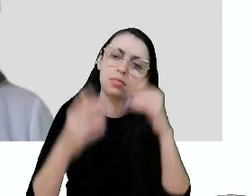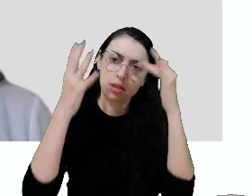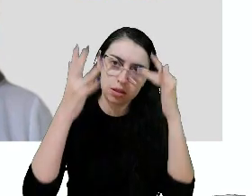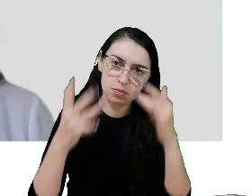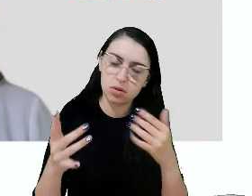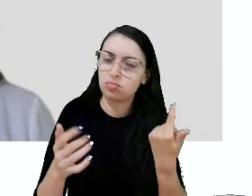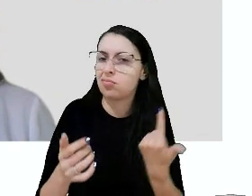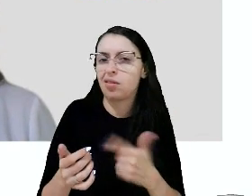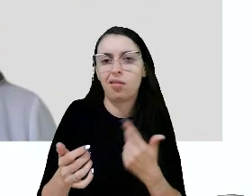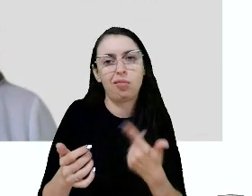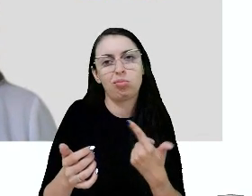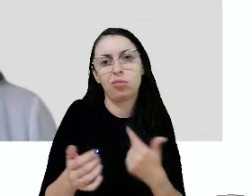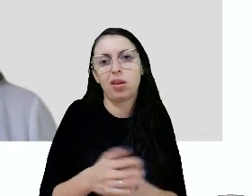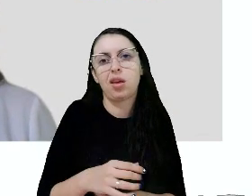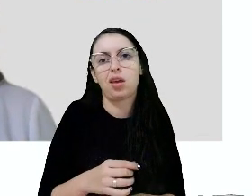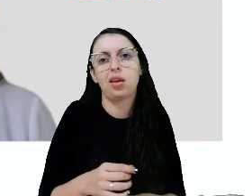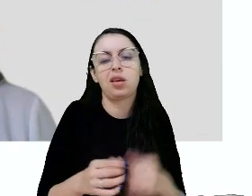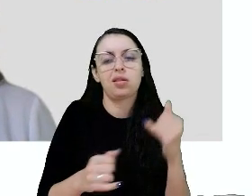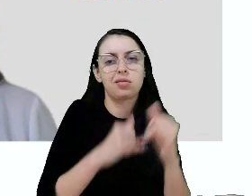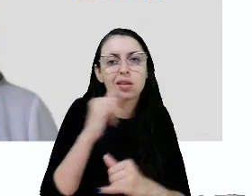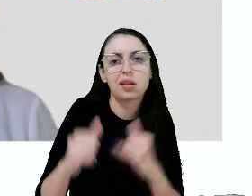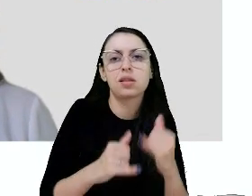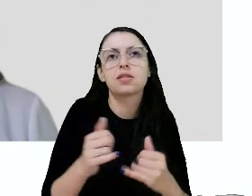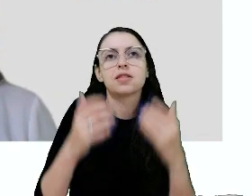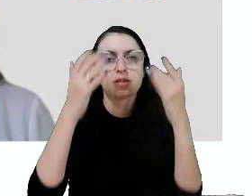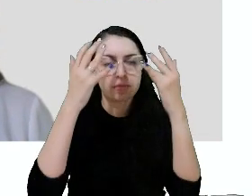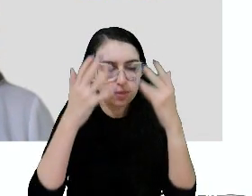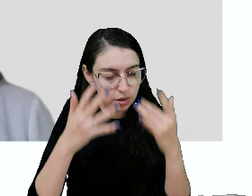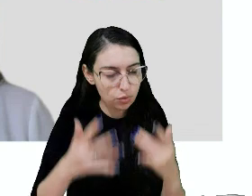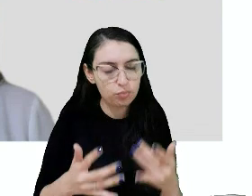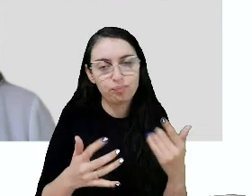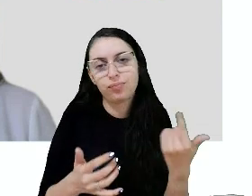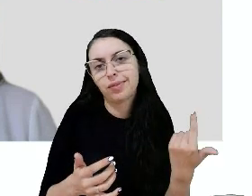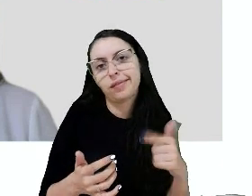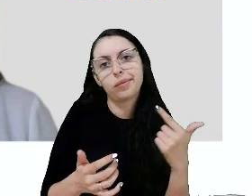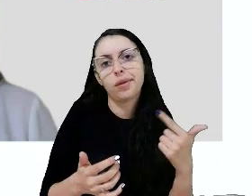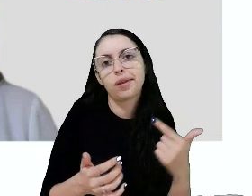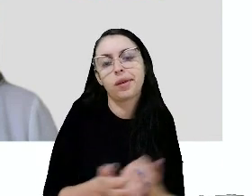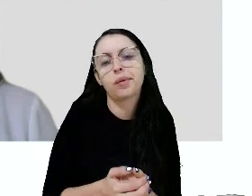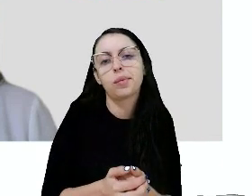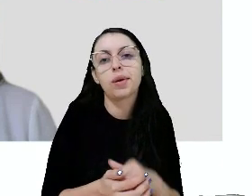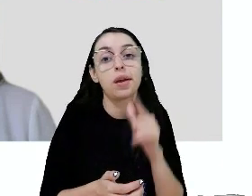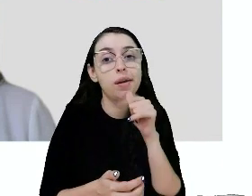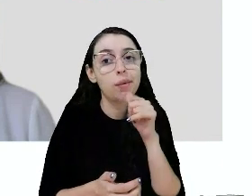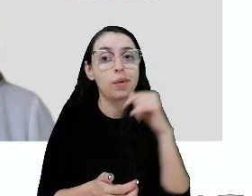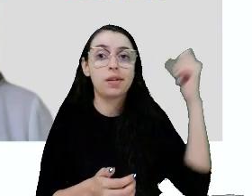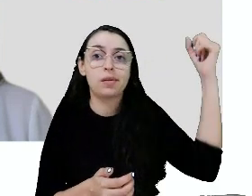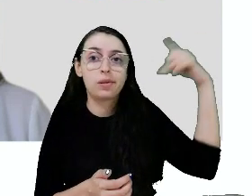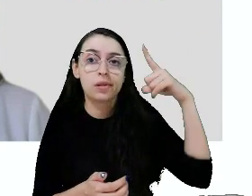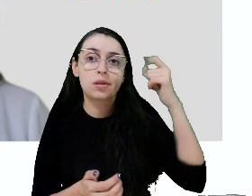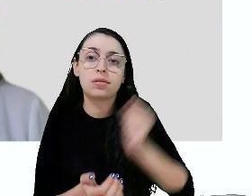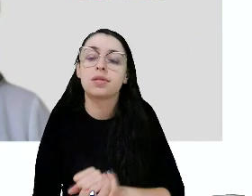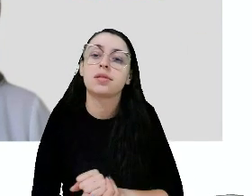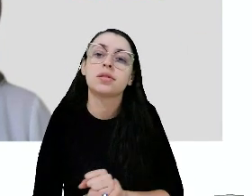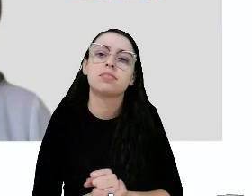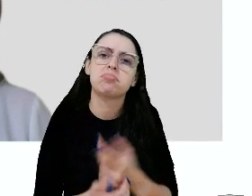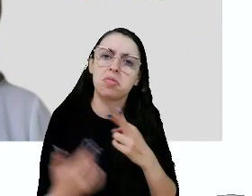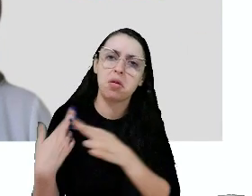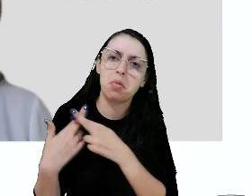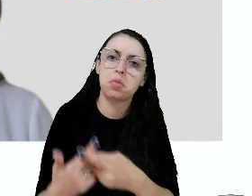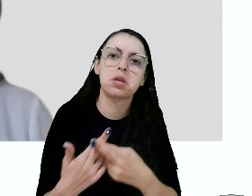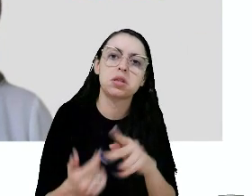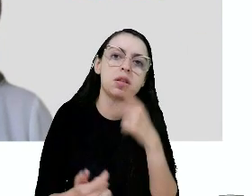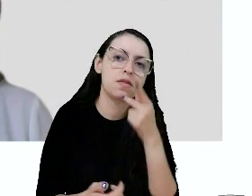Ela explicou que não tinha mais internet, ela explicou que, então, não teria nem luz e nem água, e